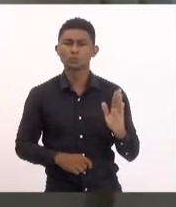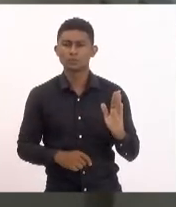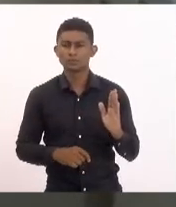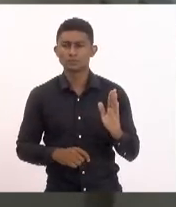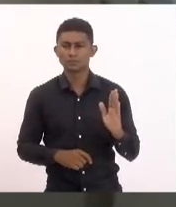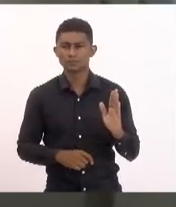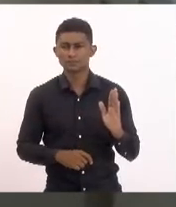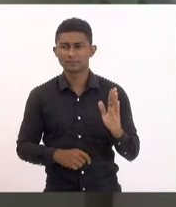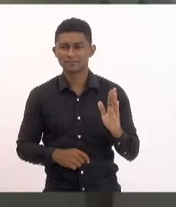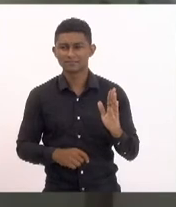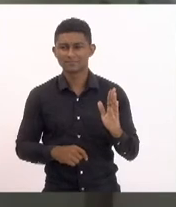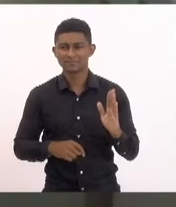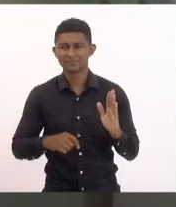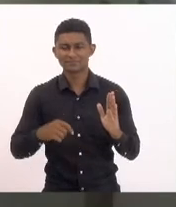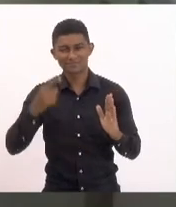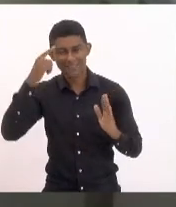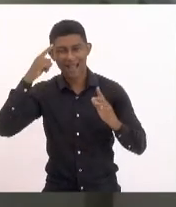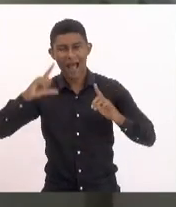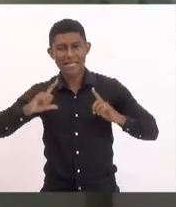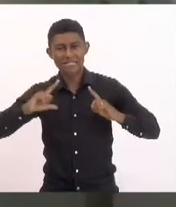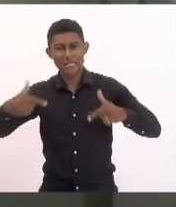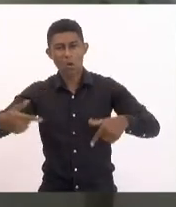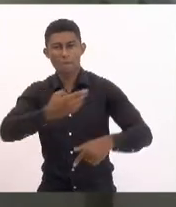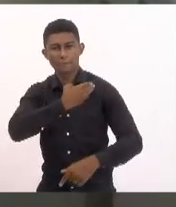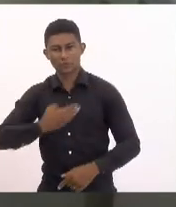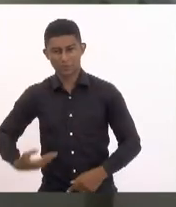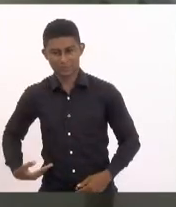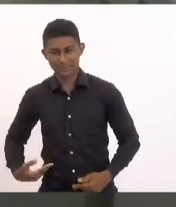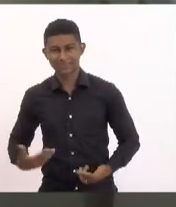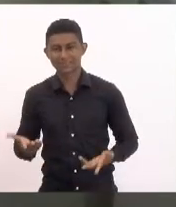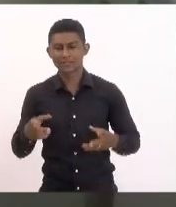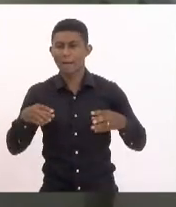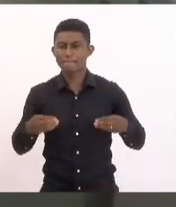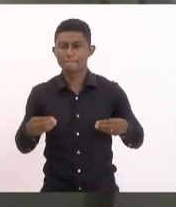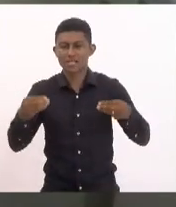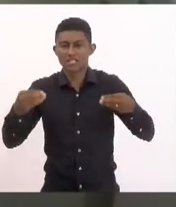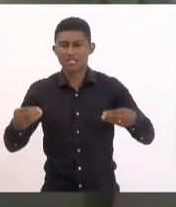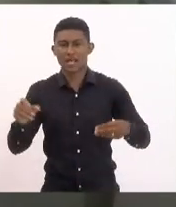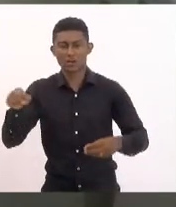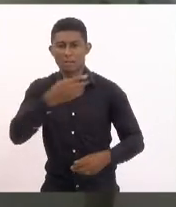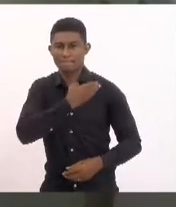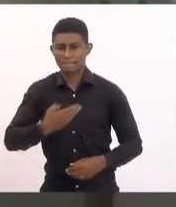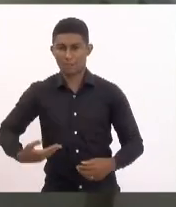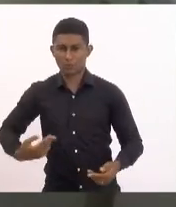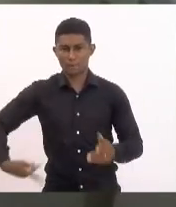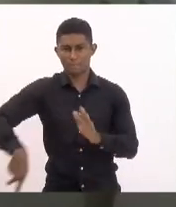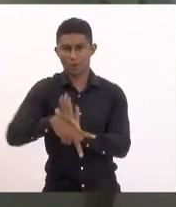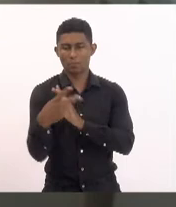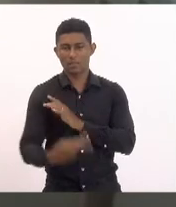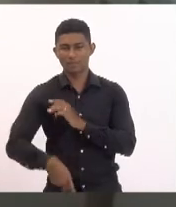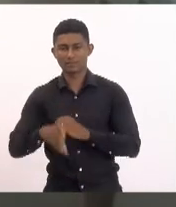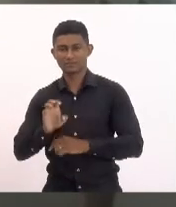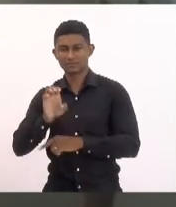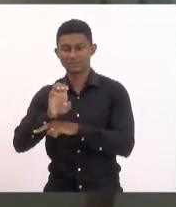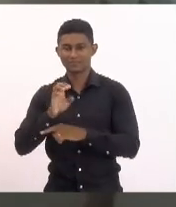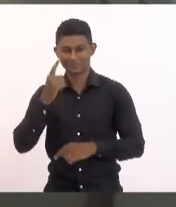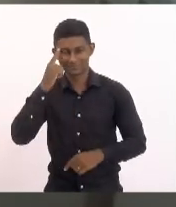denúncias e ação civil pública que o Ministério Público Estadual, via